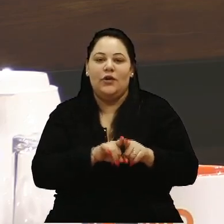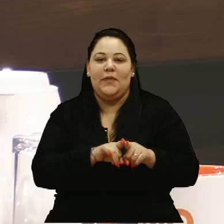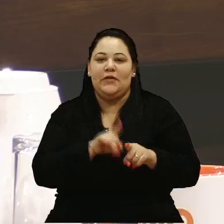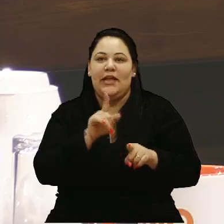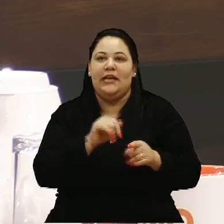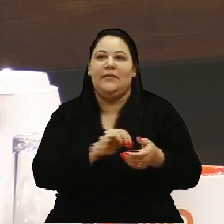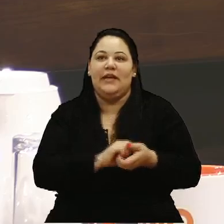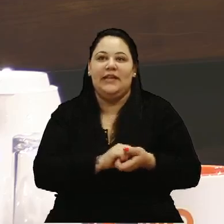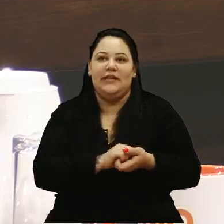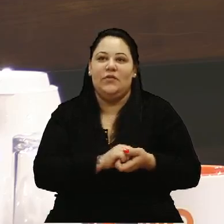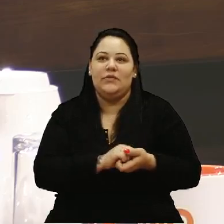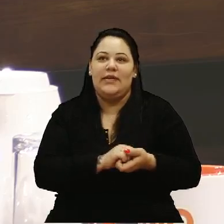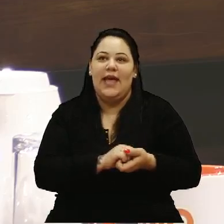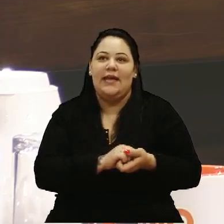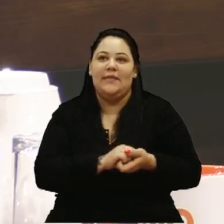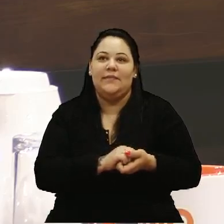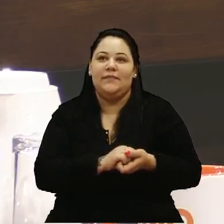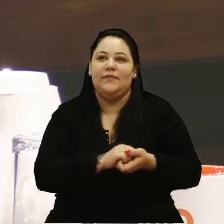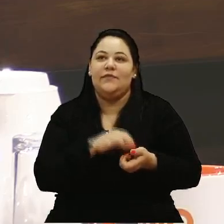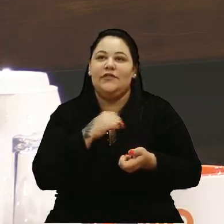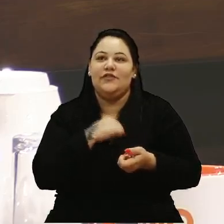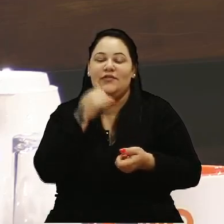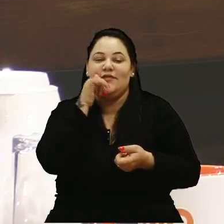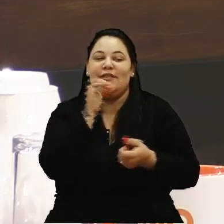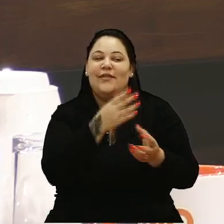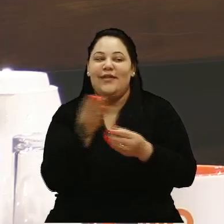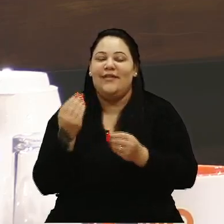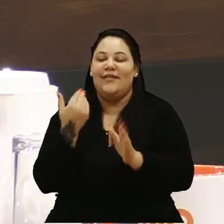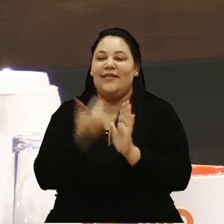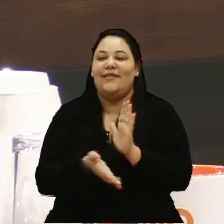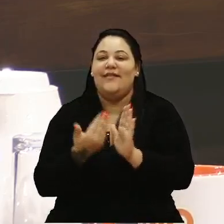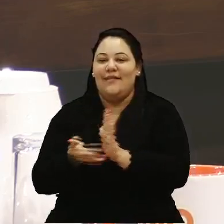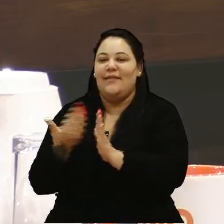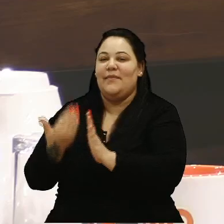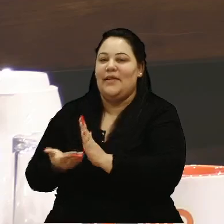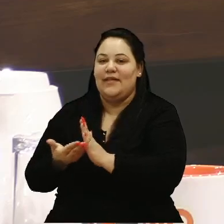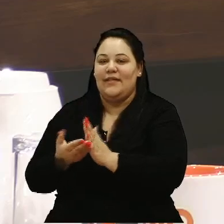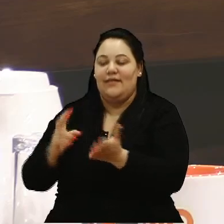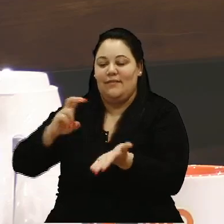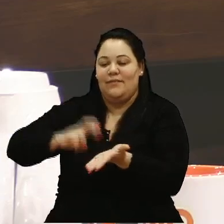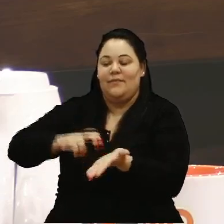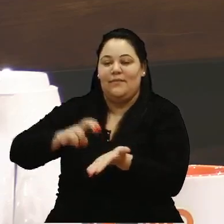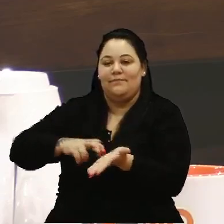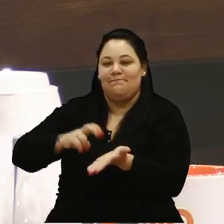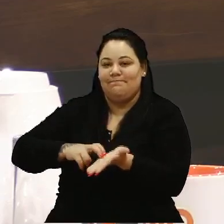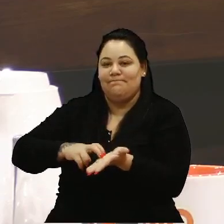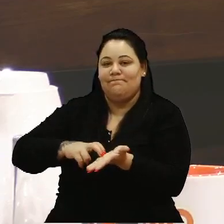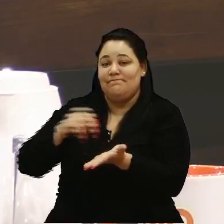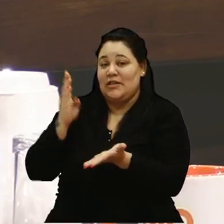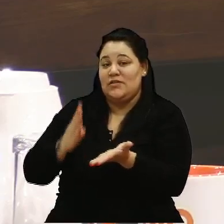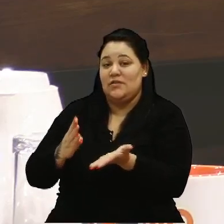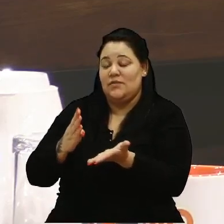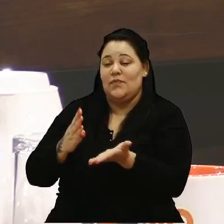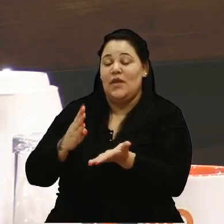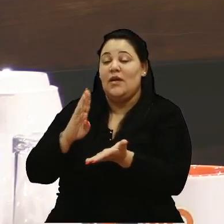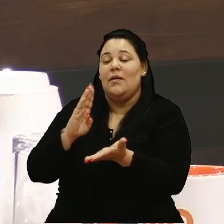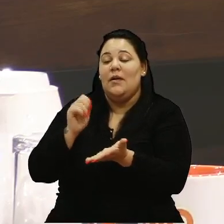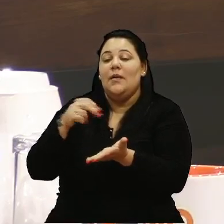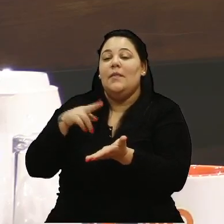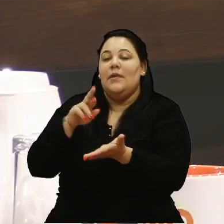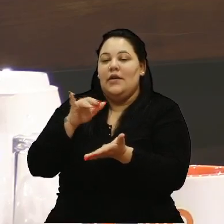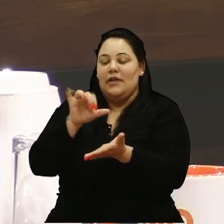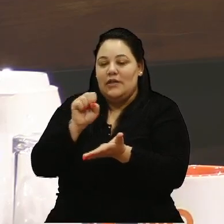gente já teve em Forqueta muitas perdas. A agência do Banrisul, que foi embora, e agora a gente tem apenas um